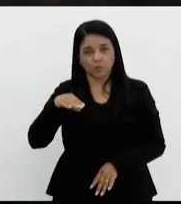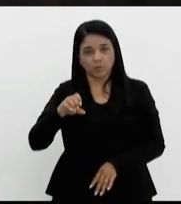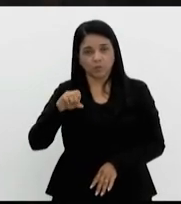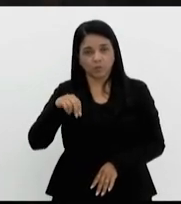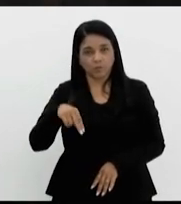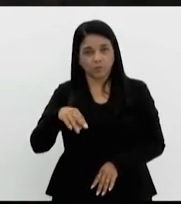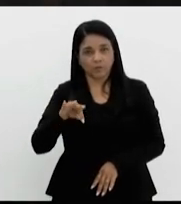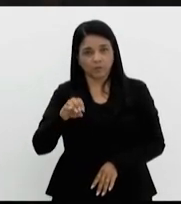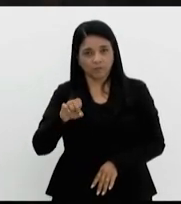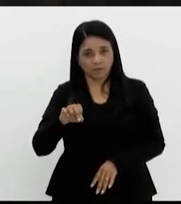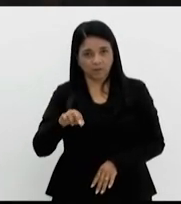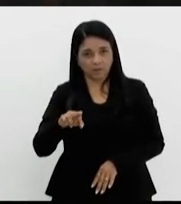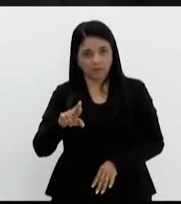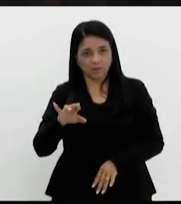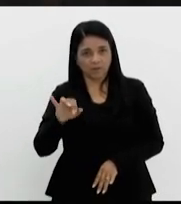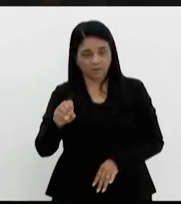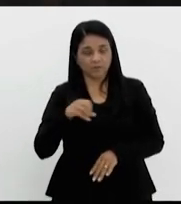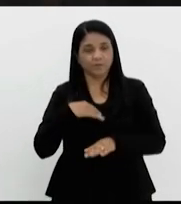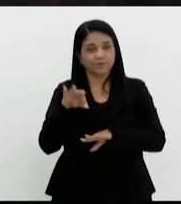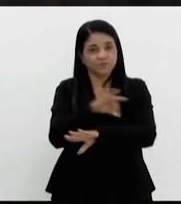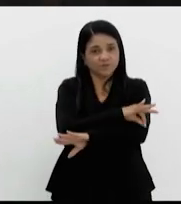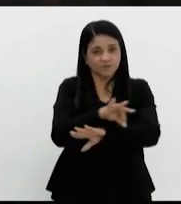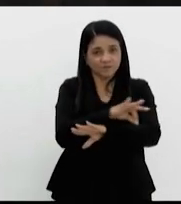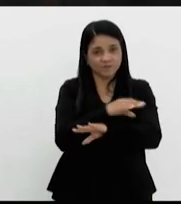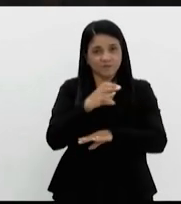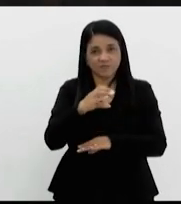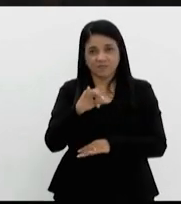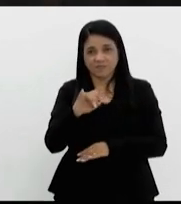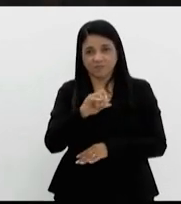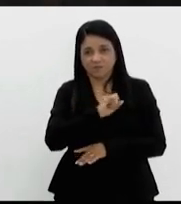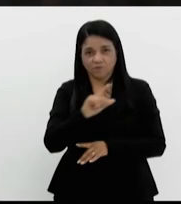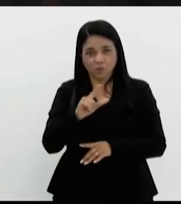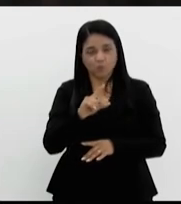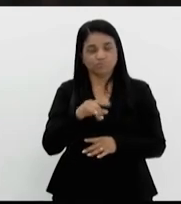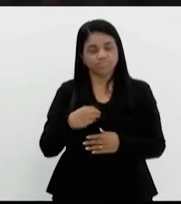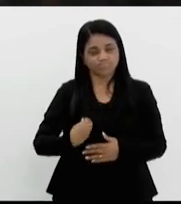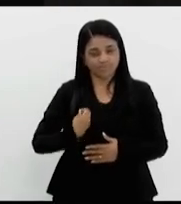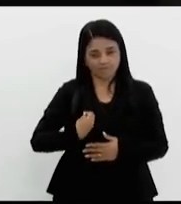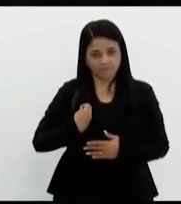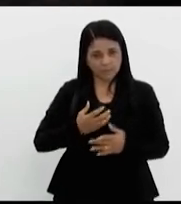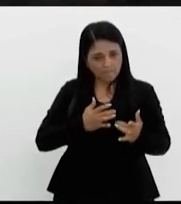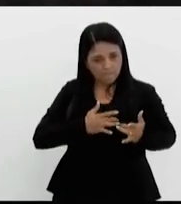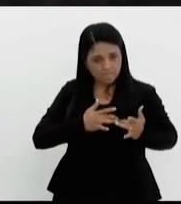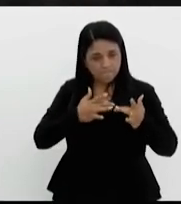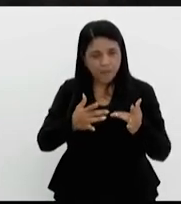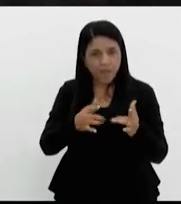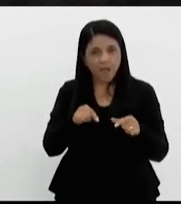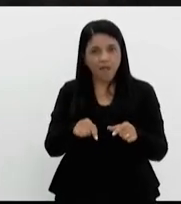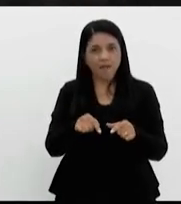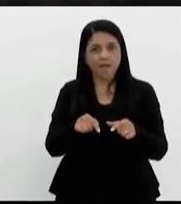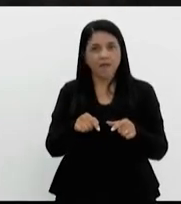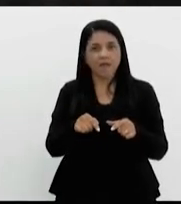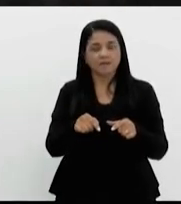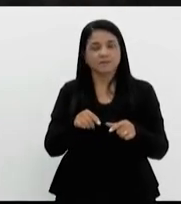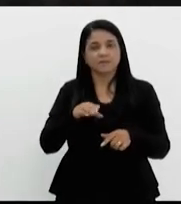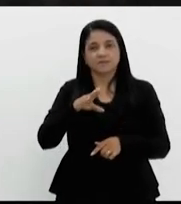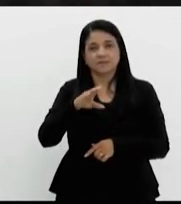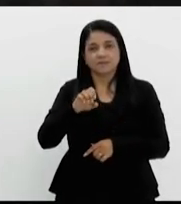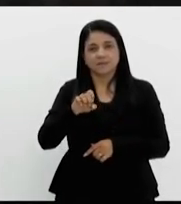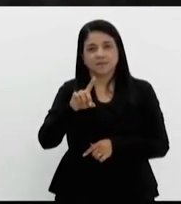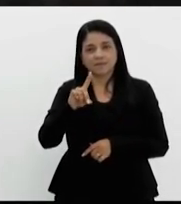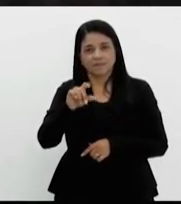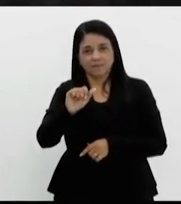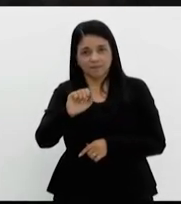que foi, deu assim a sua vida praticamente na SEDAI, onde